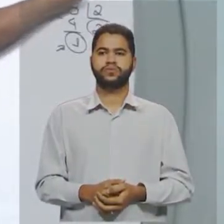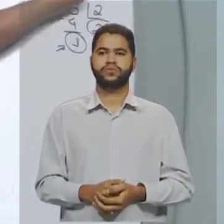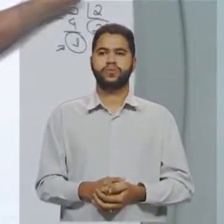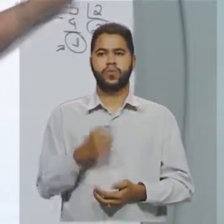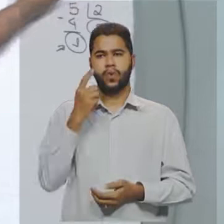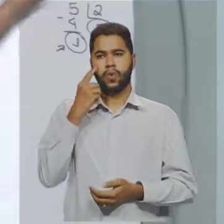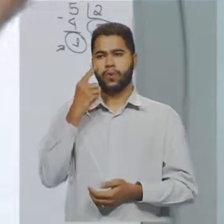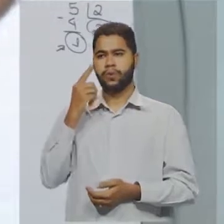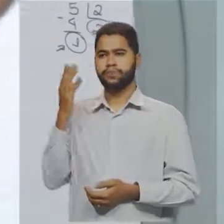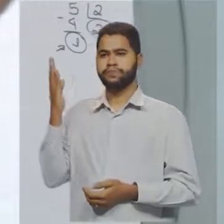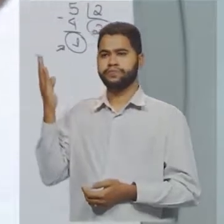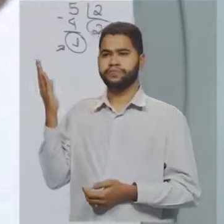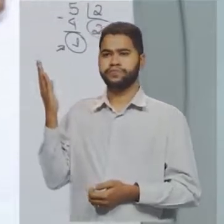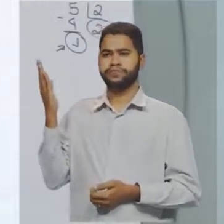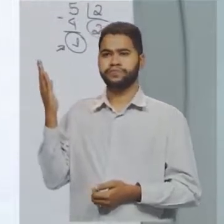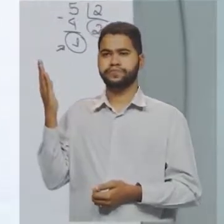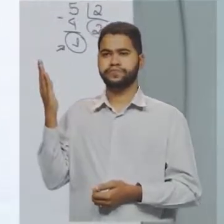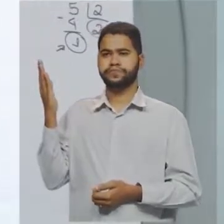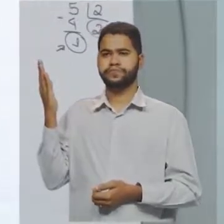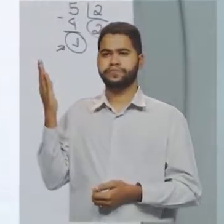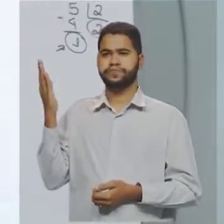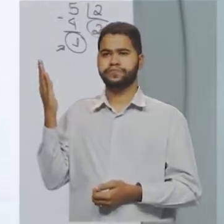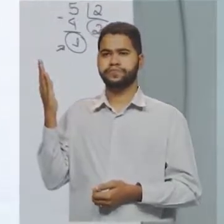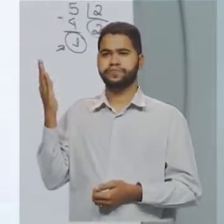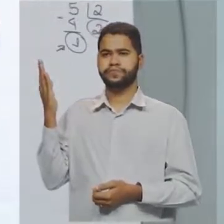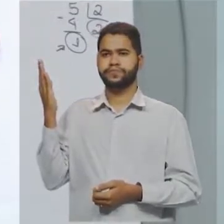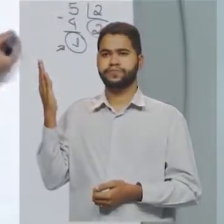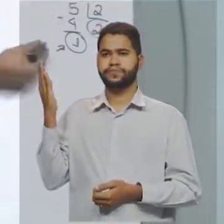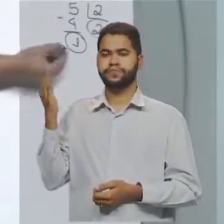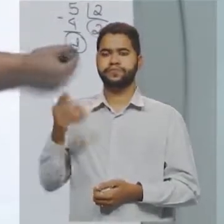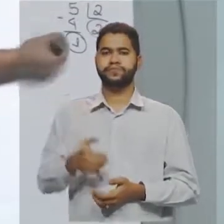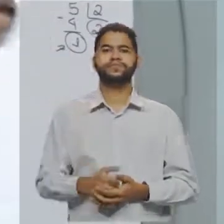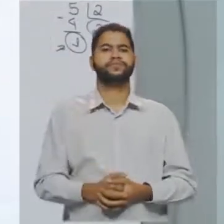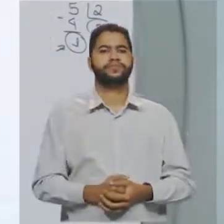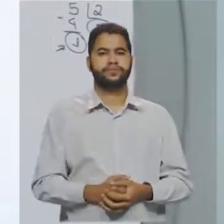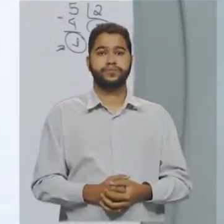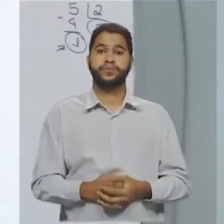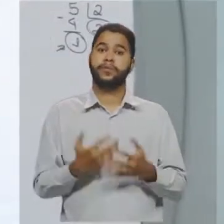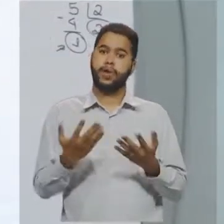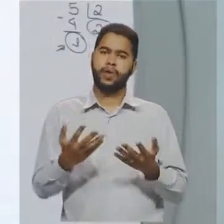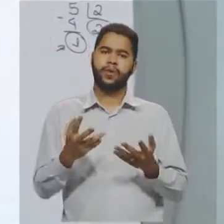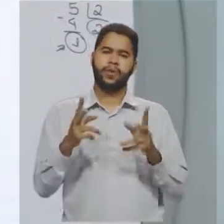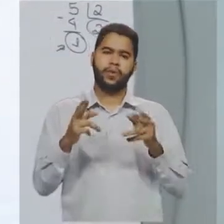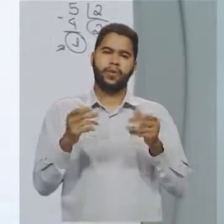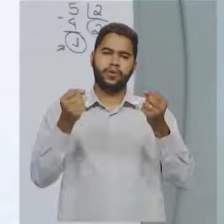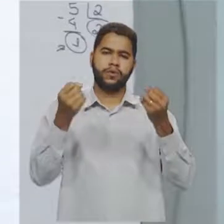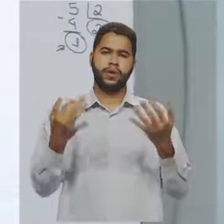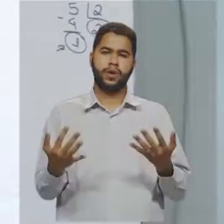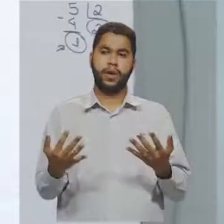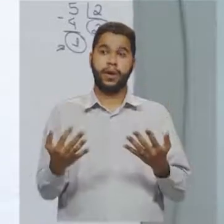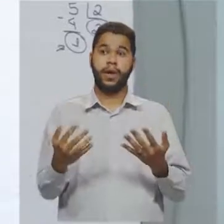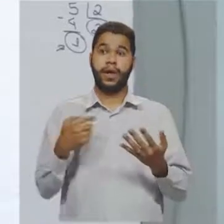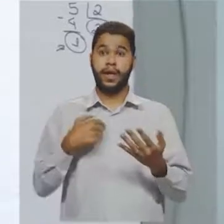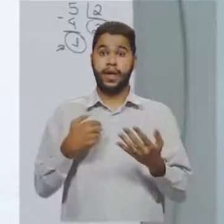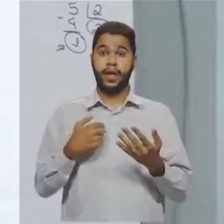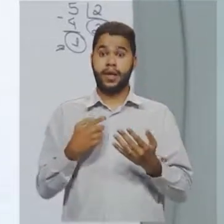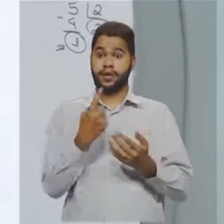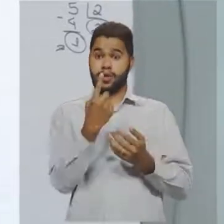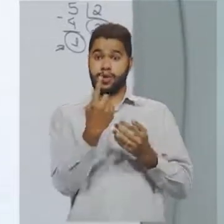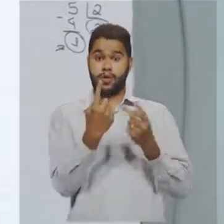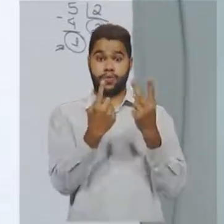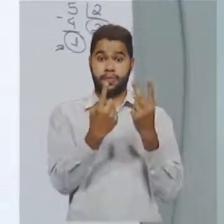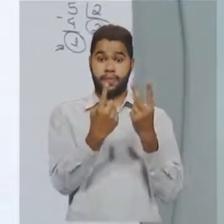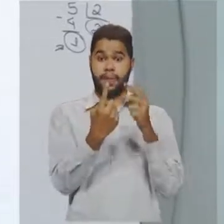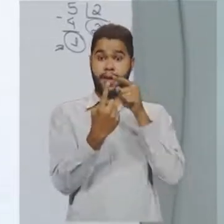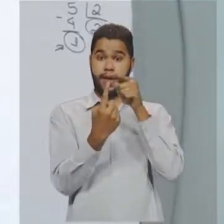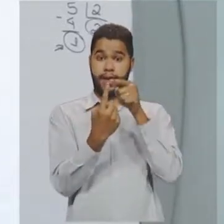vou separar em 2. E aí ficou um termo central, que é justamente isso que está sobrando. Esse termo central aqui